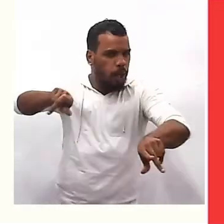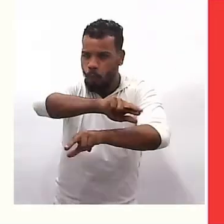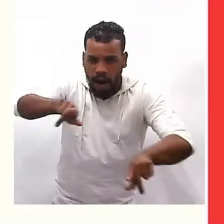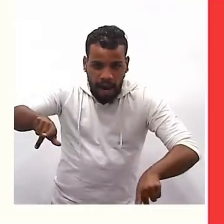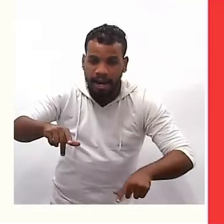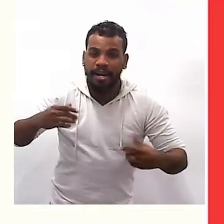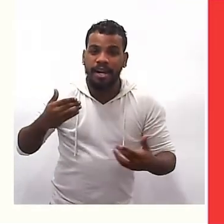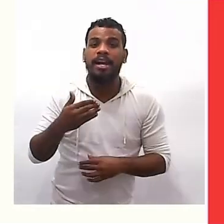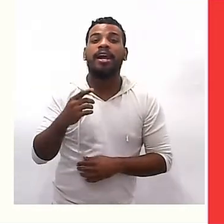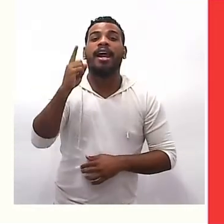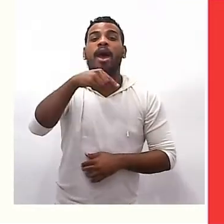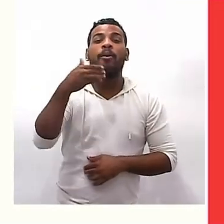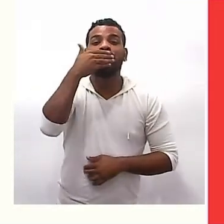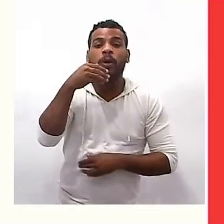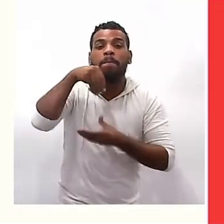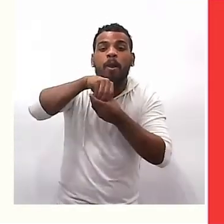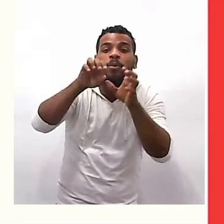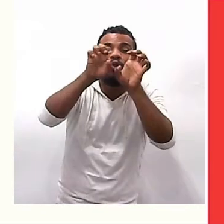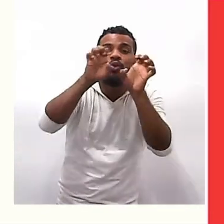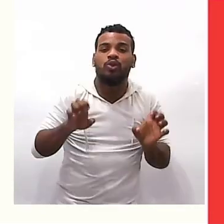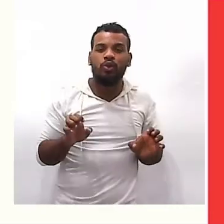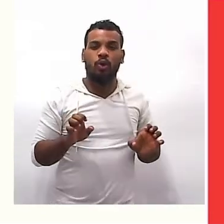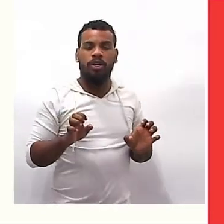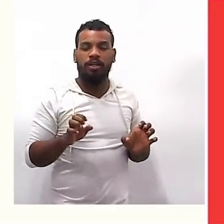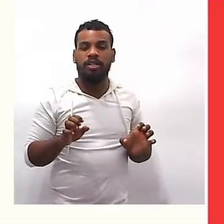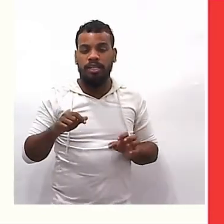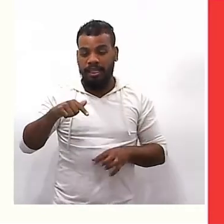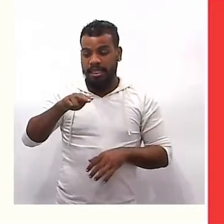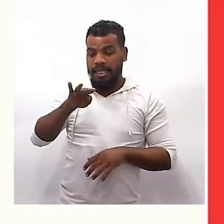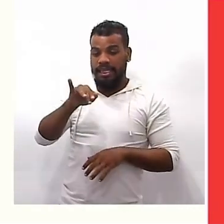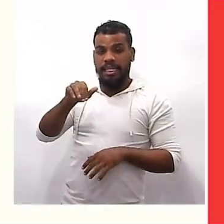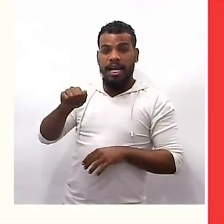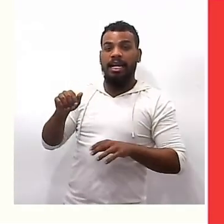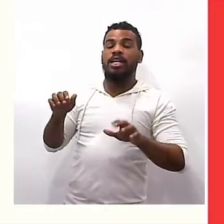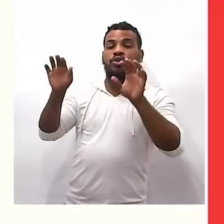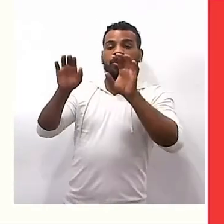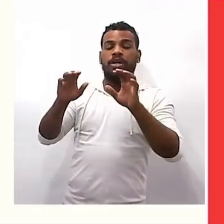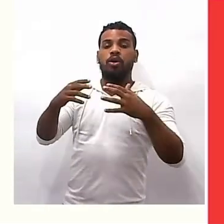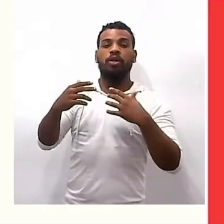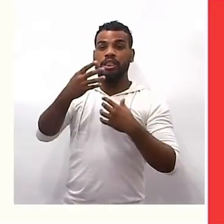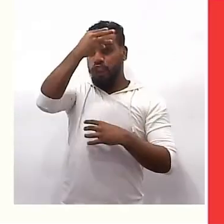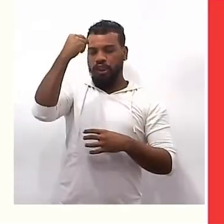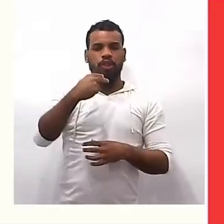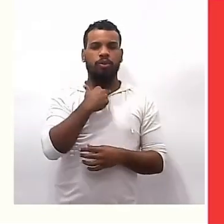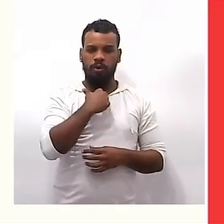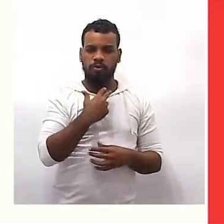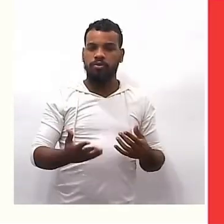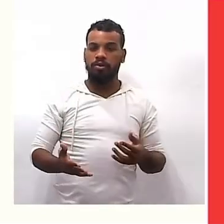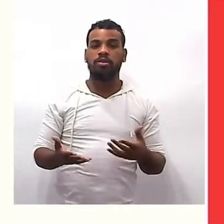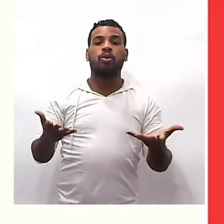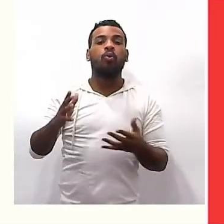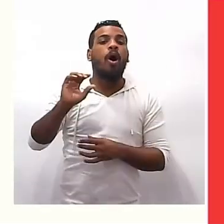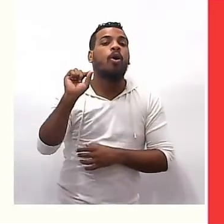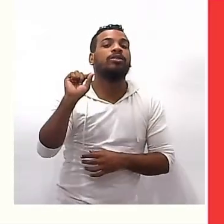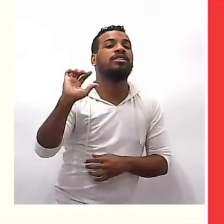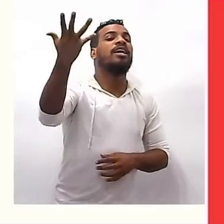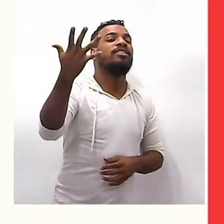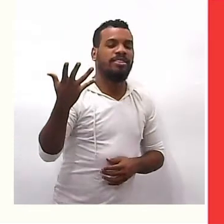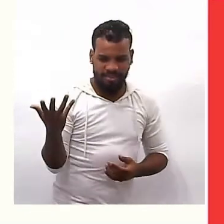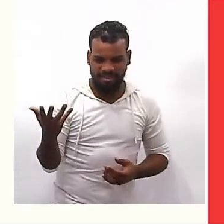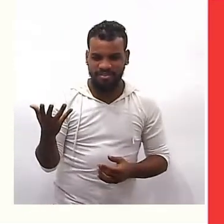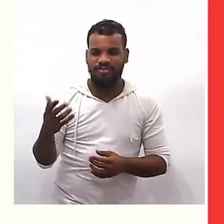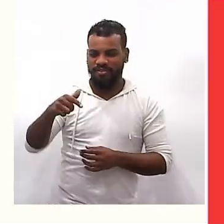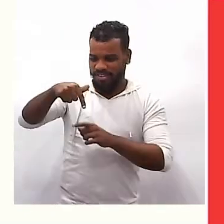açúcar estrutural. A quitina é um açúcar estrutural, não pode esquecer disso. Aí sabe o que acontece? A